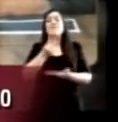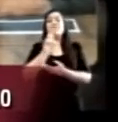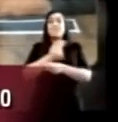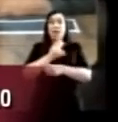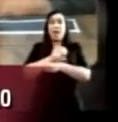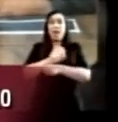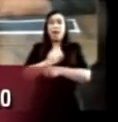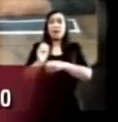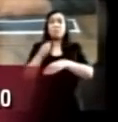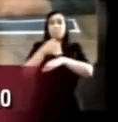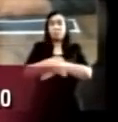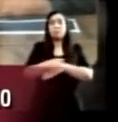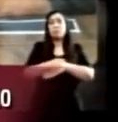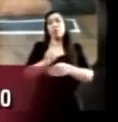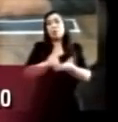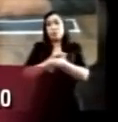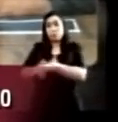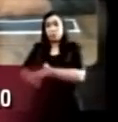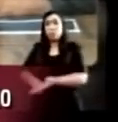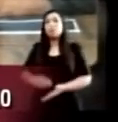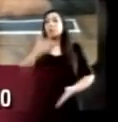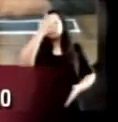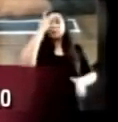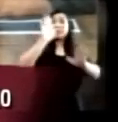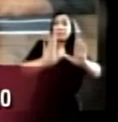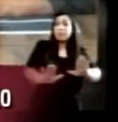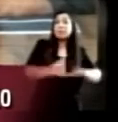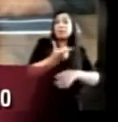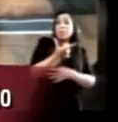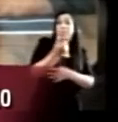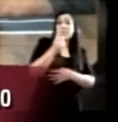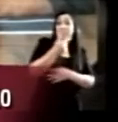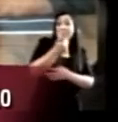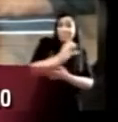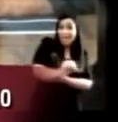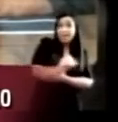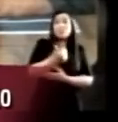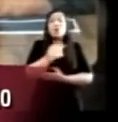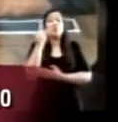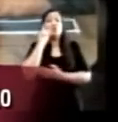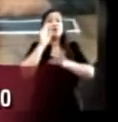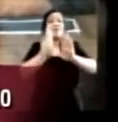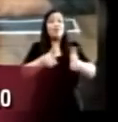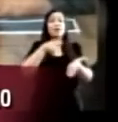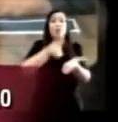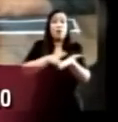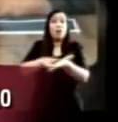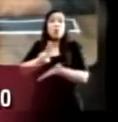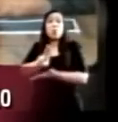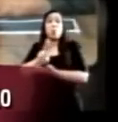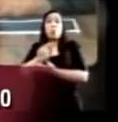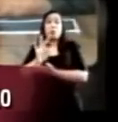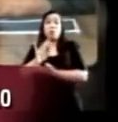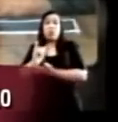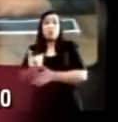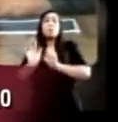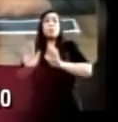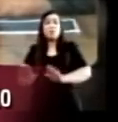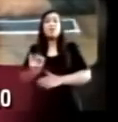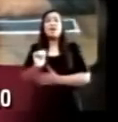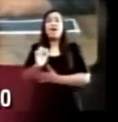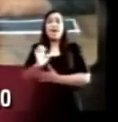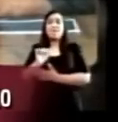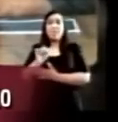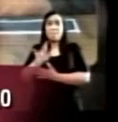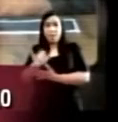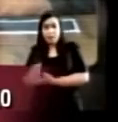vivo repetindo, são pacientes que ficam, em média, 10, 11 dias internados em UTI, depois vão para a enfermaria, ficam